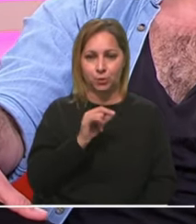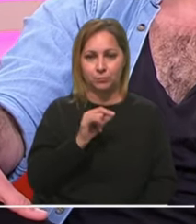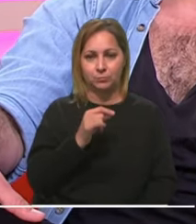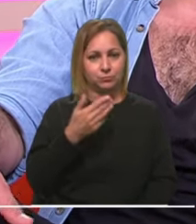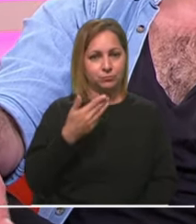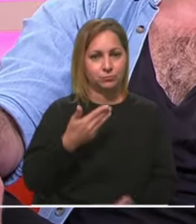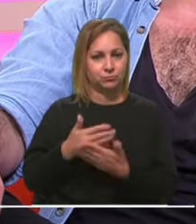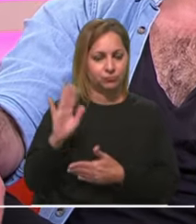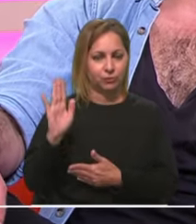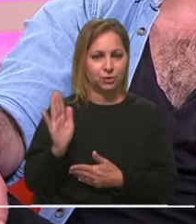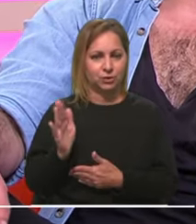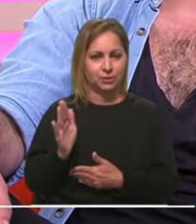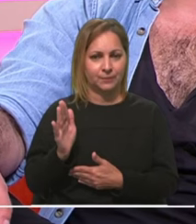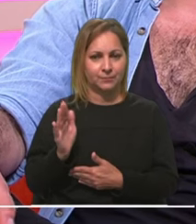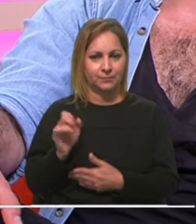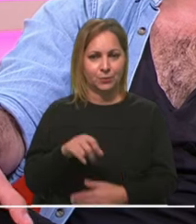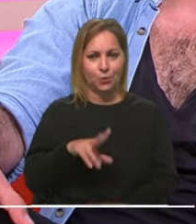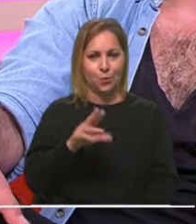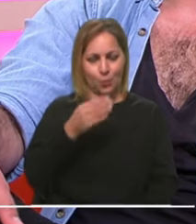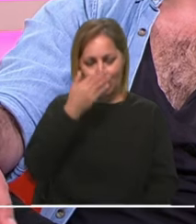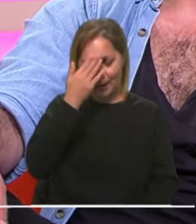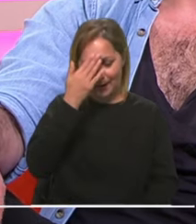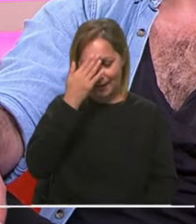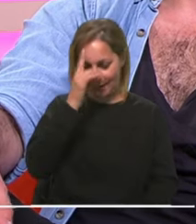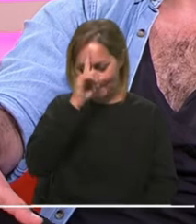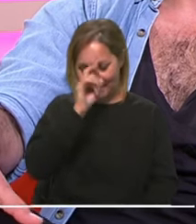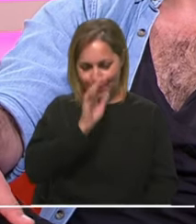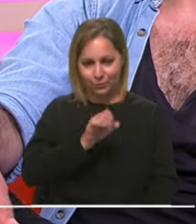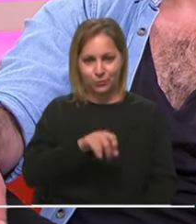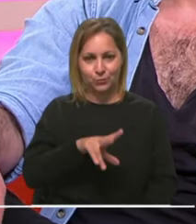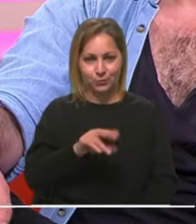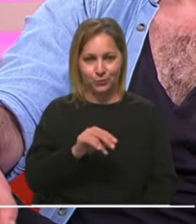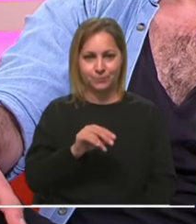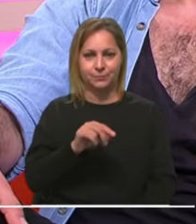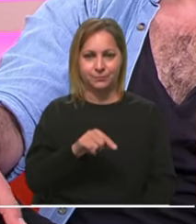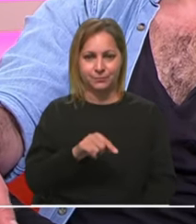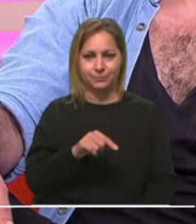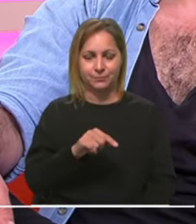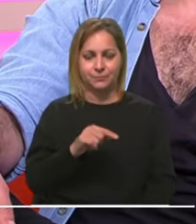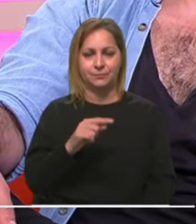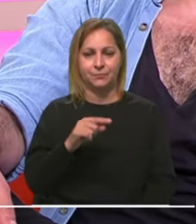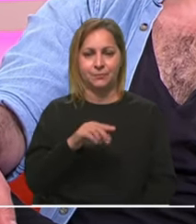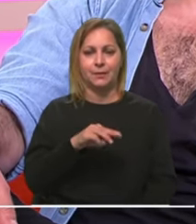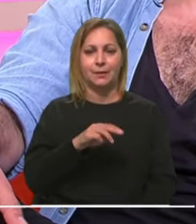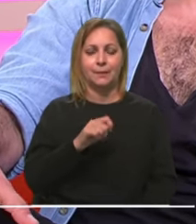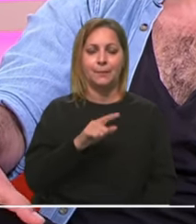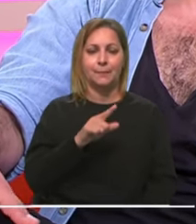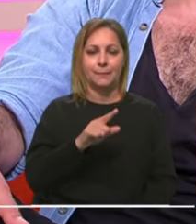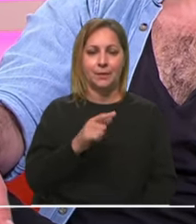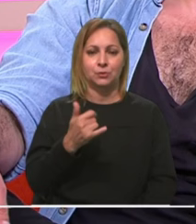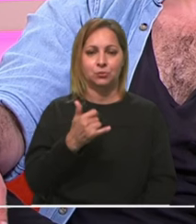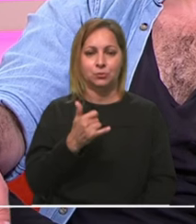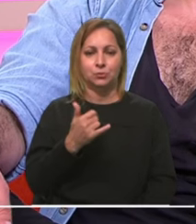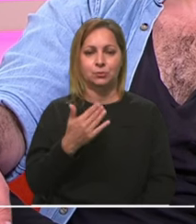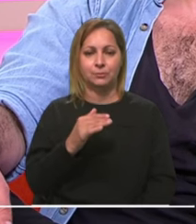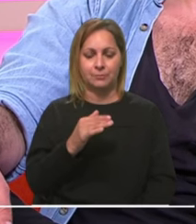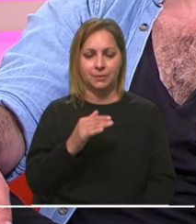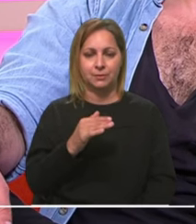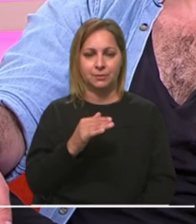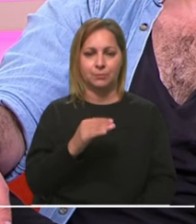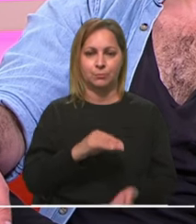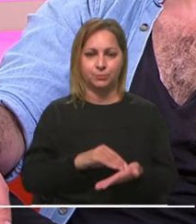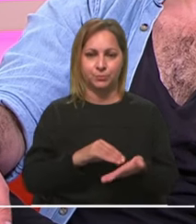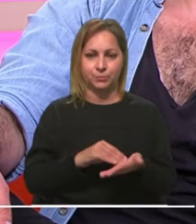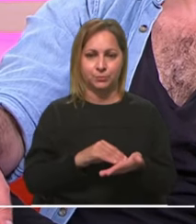é já completamente esquecido esquecido e nunca lembrado nunca lembrado então Teve teve mel enquanto segundo nome Mas deixamos a nota